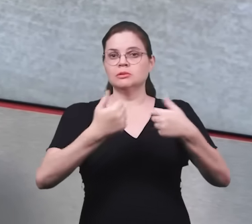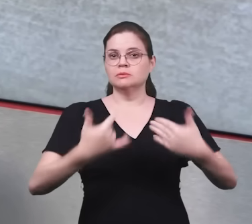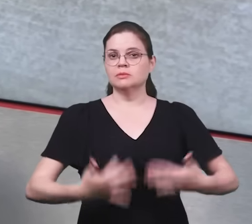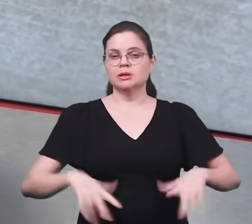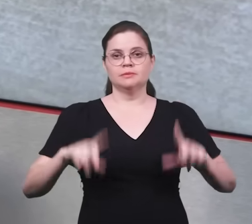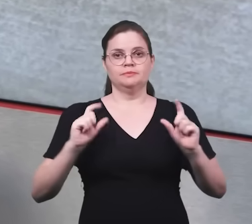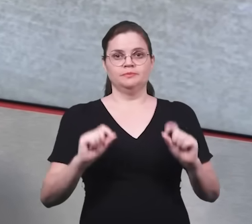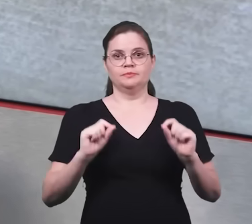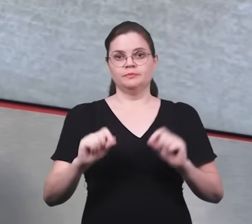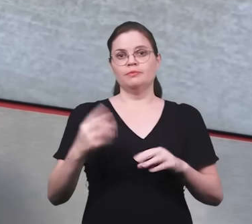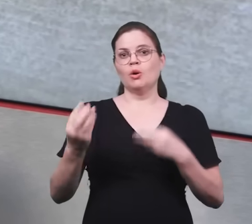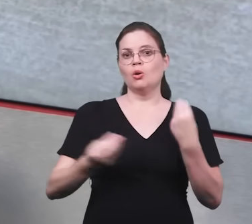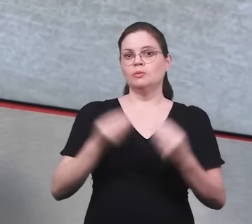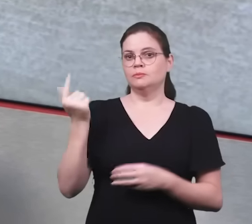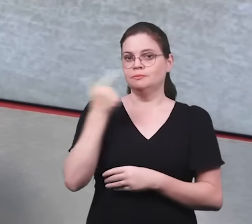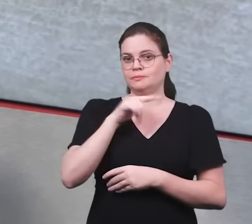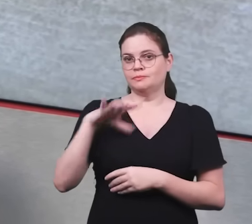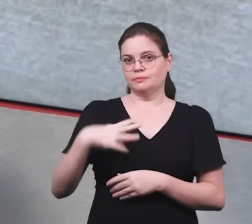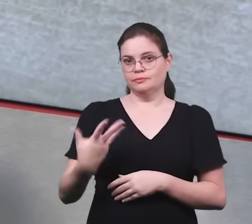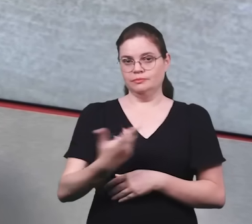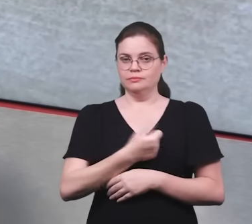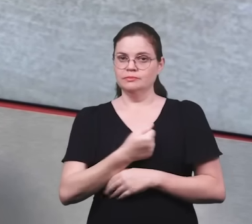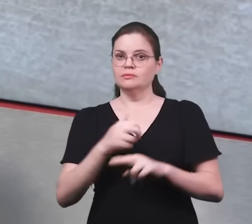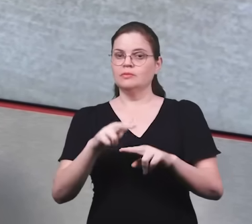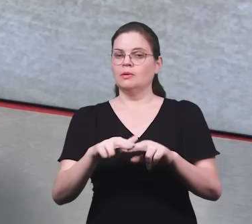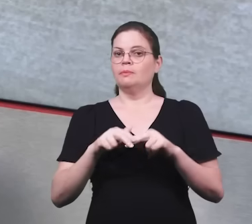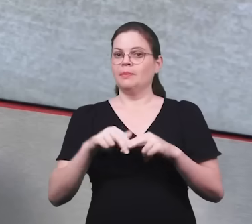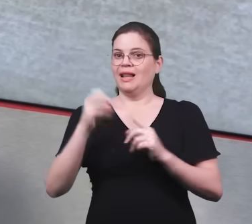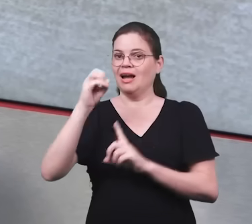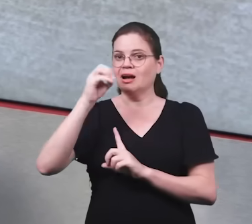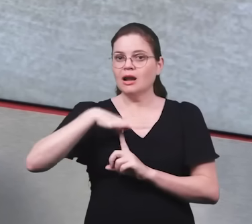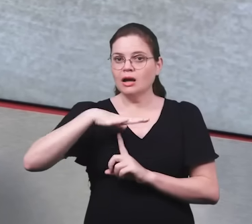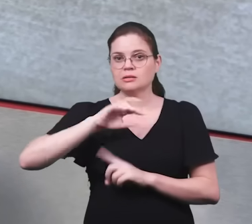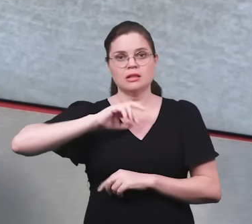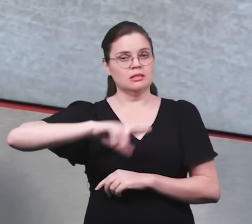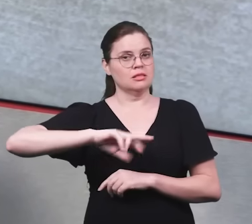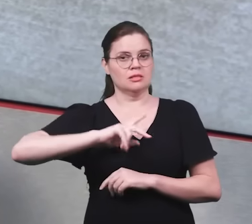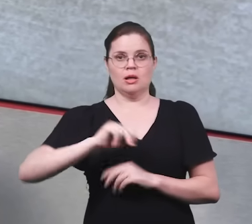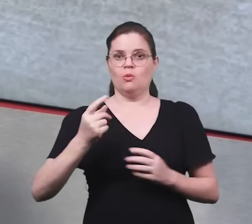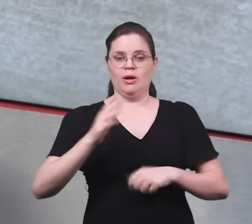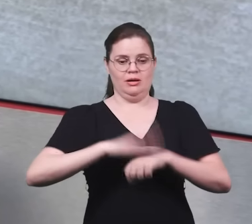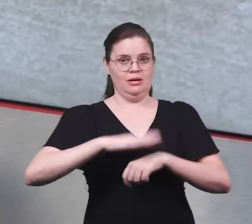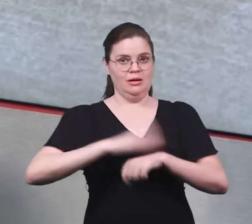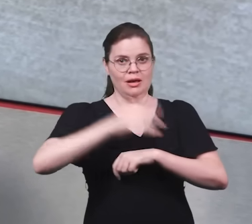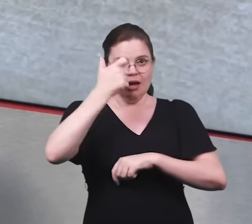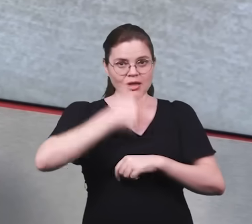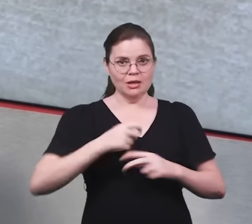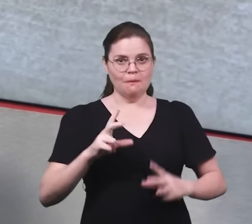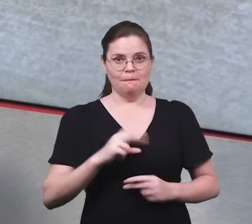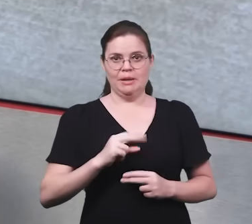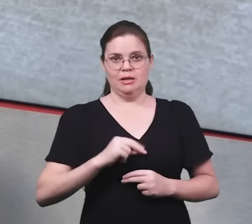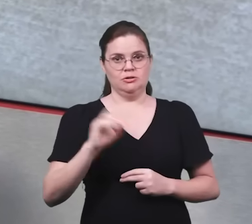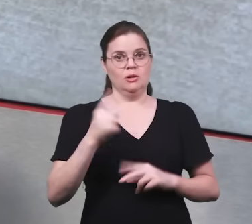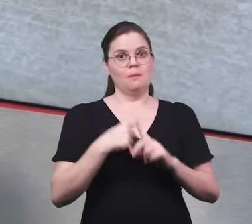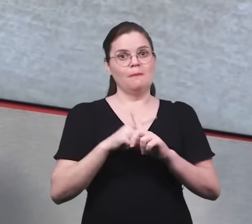aquilo que leva Deus a nos alcançar pela sua salvação não são méritos nossos, mas é em função da